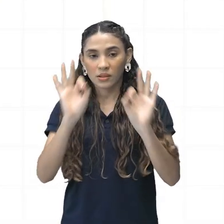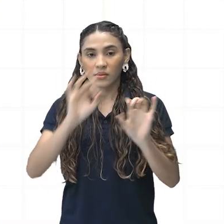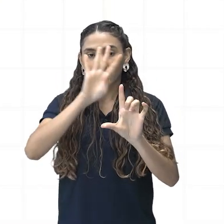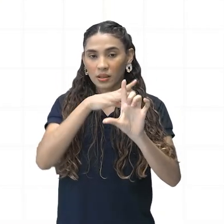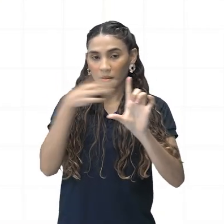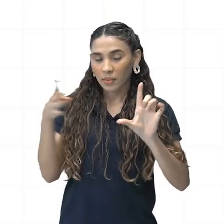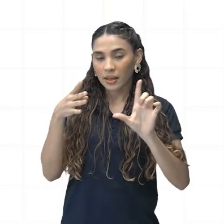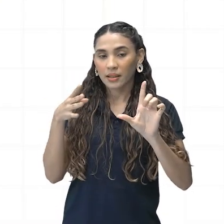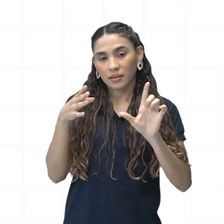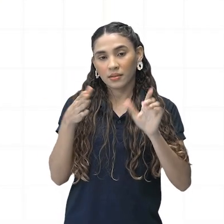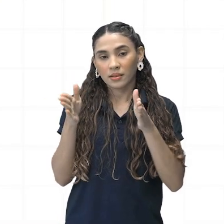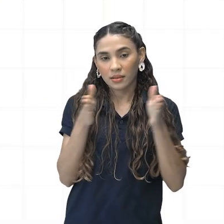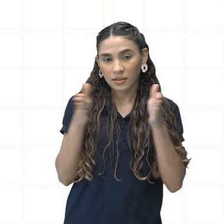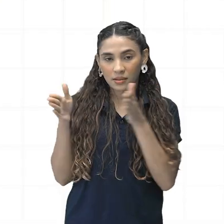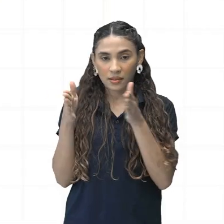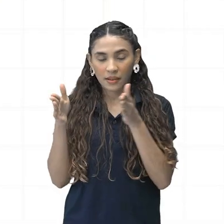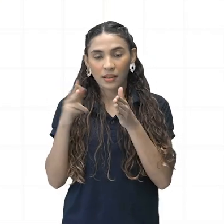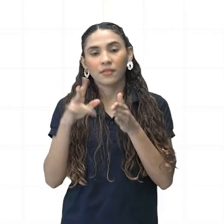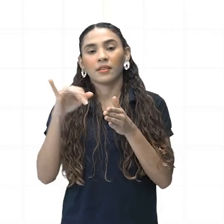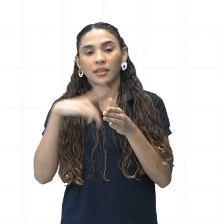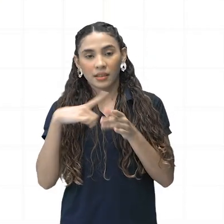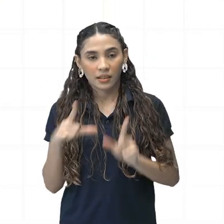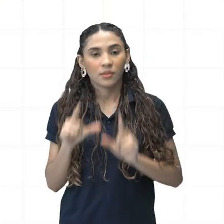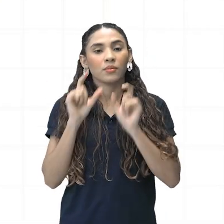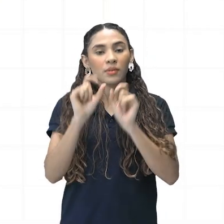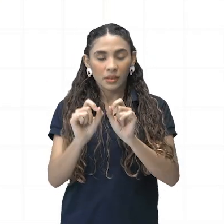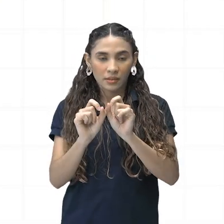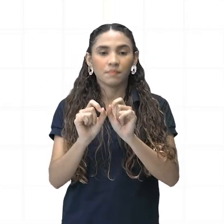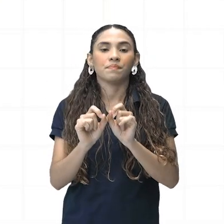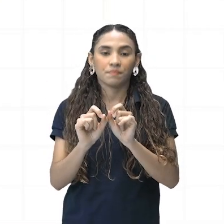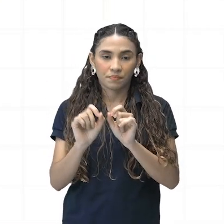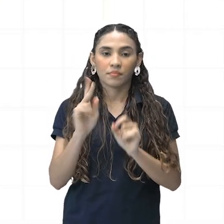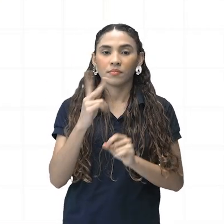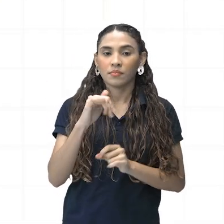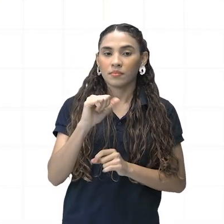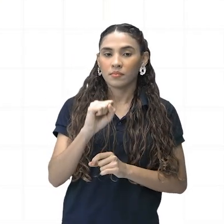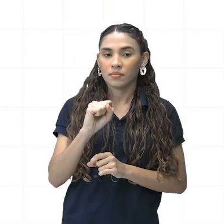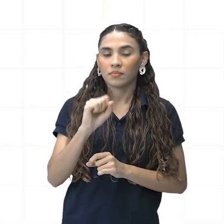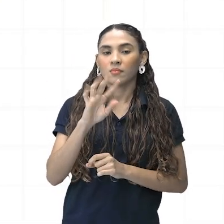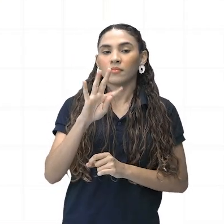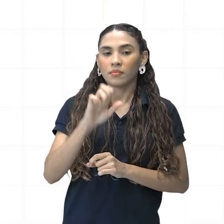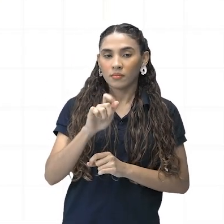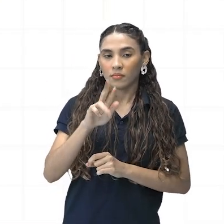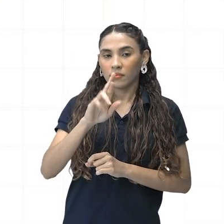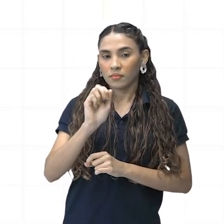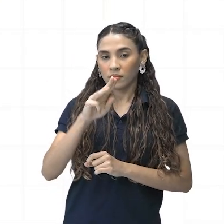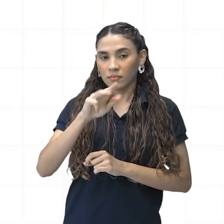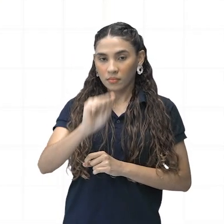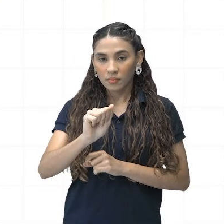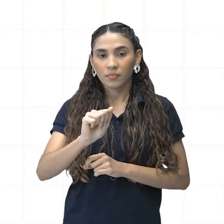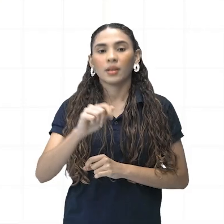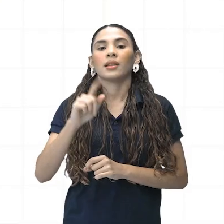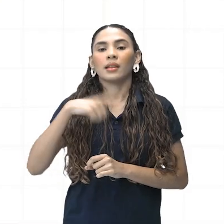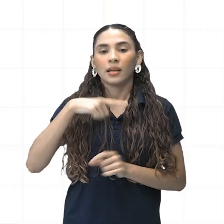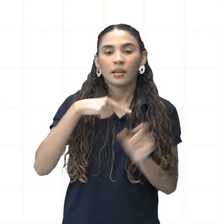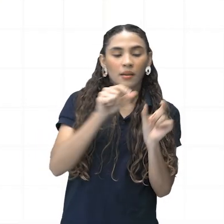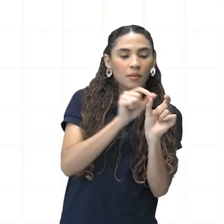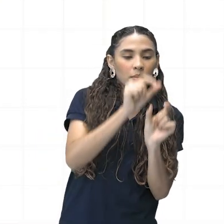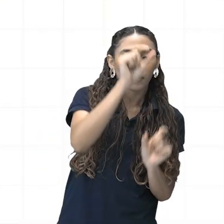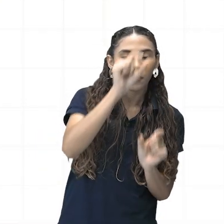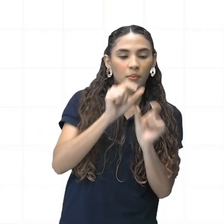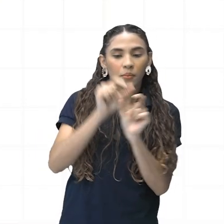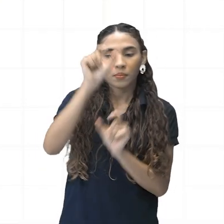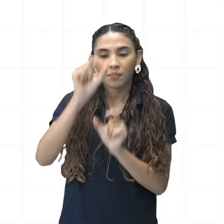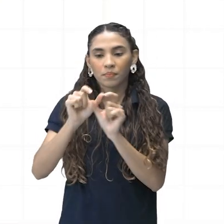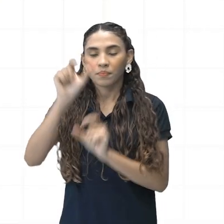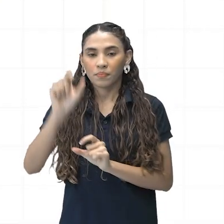com intervalos, nós vamos ter que trabalhar com o histograma. Ele é composto por barra e cada barra representa